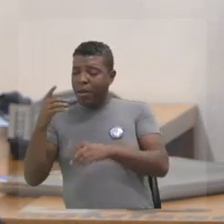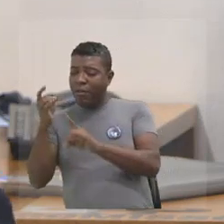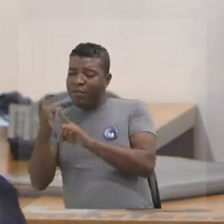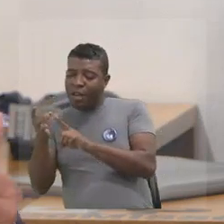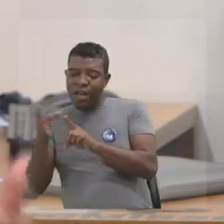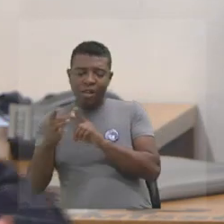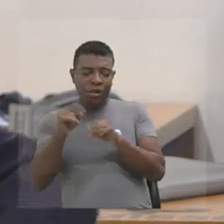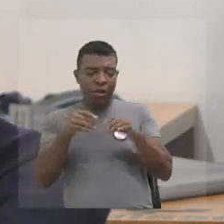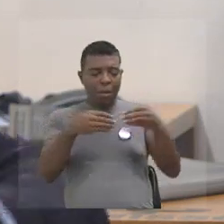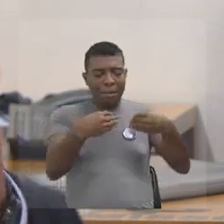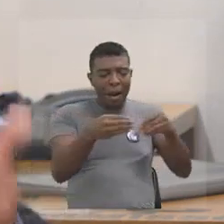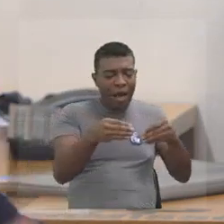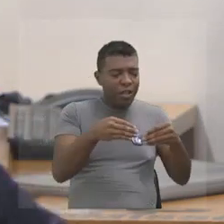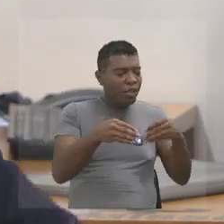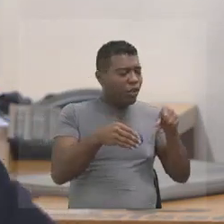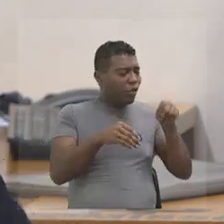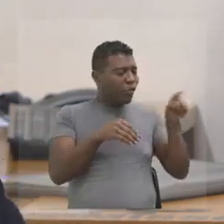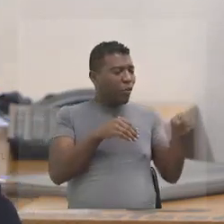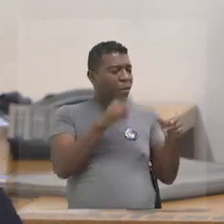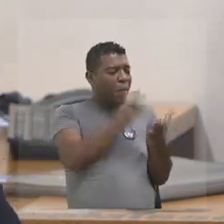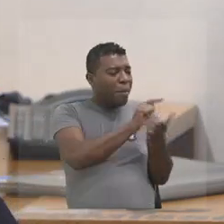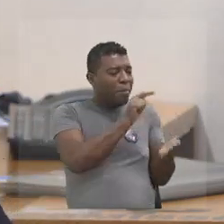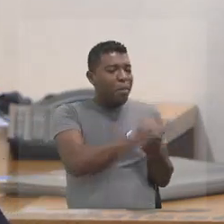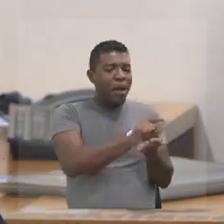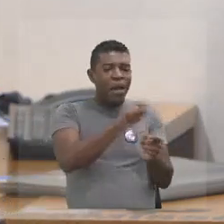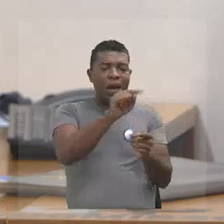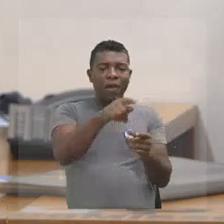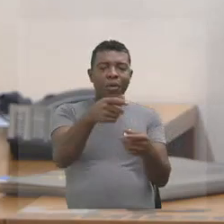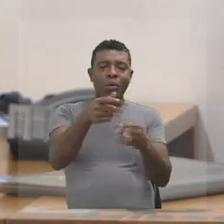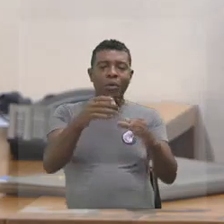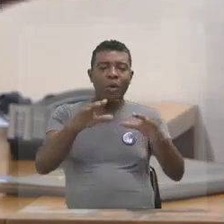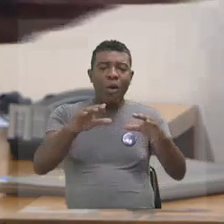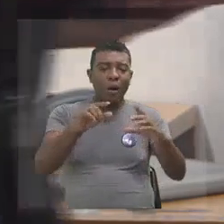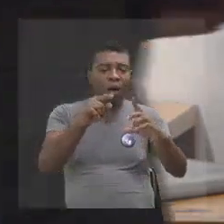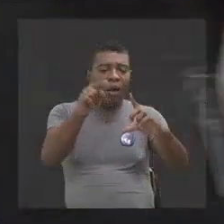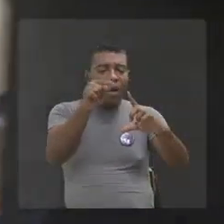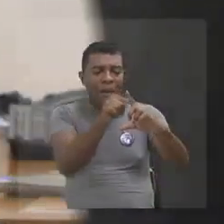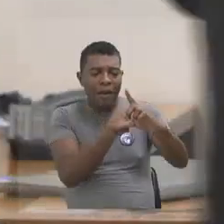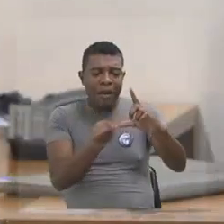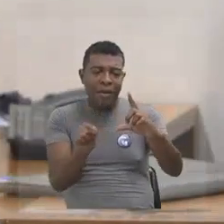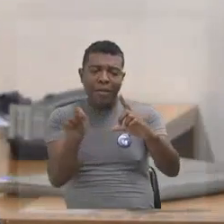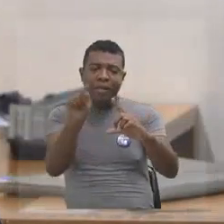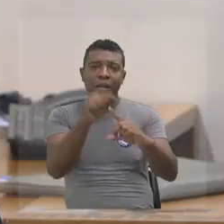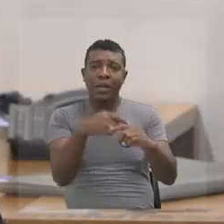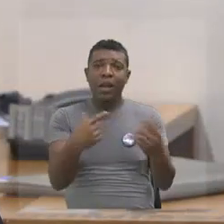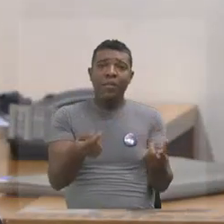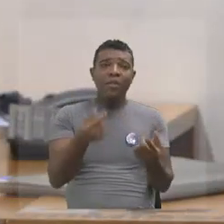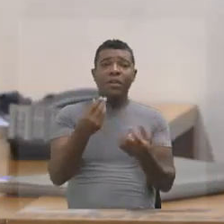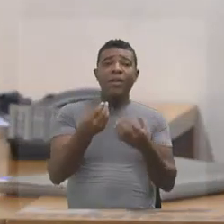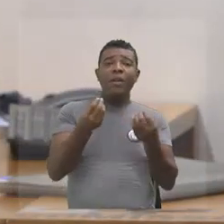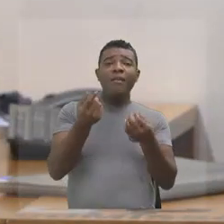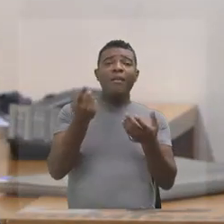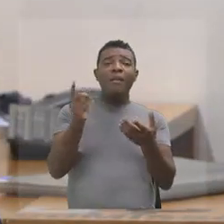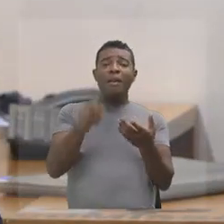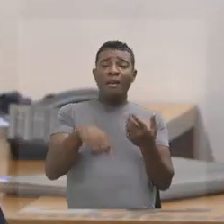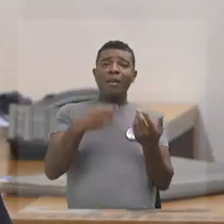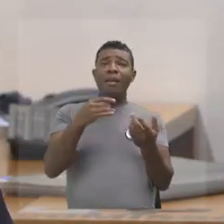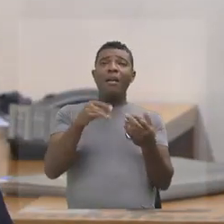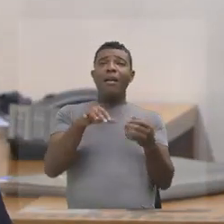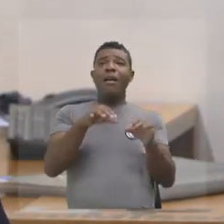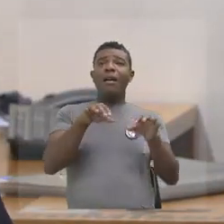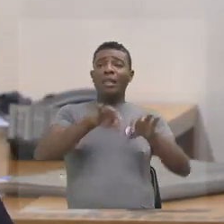porque porque não há uma conscientização de uma coleta seletiva então eu gostaria secretária